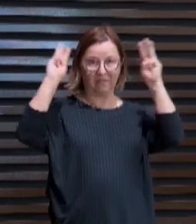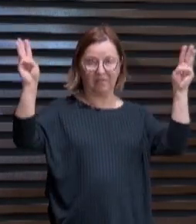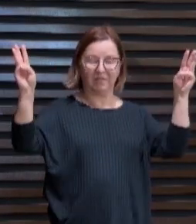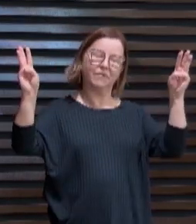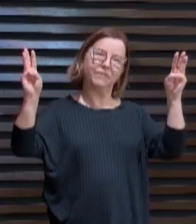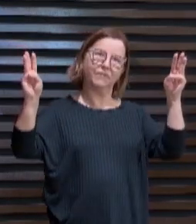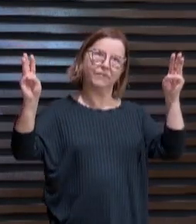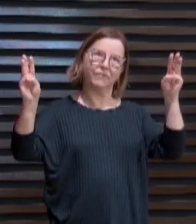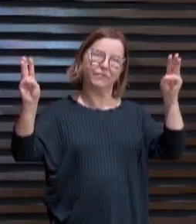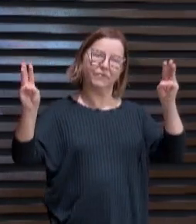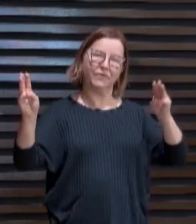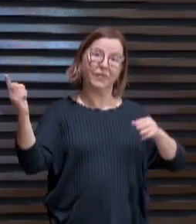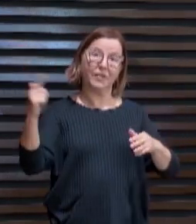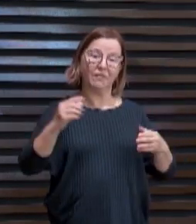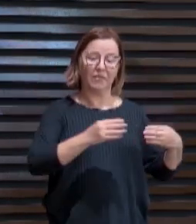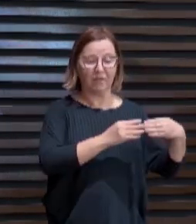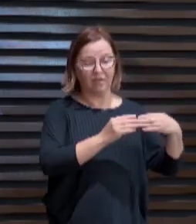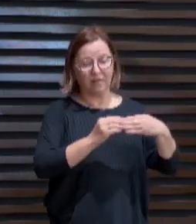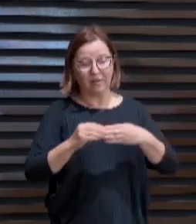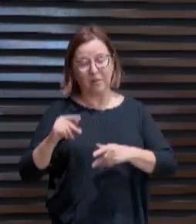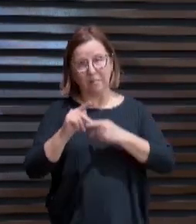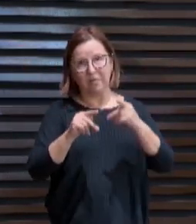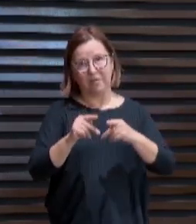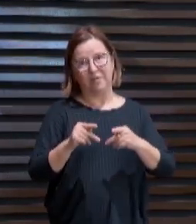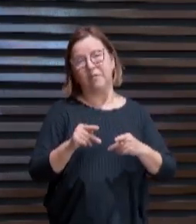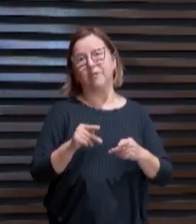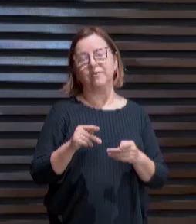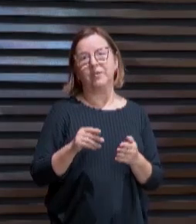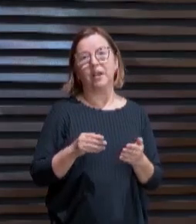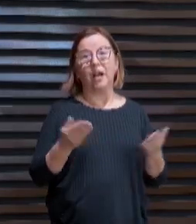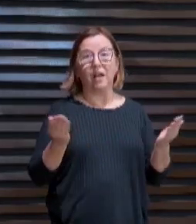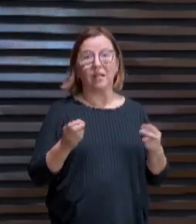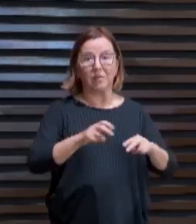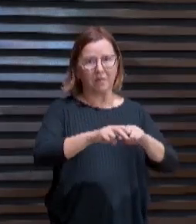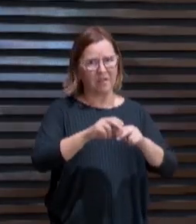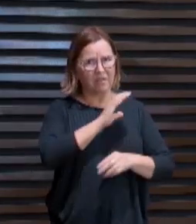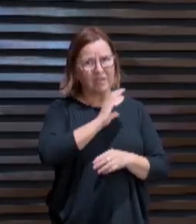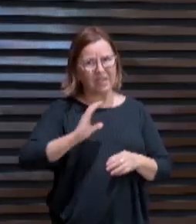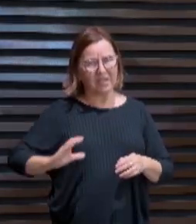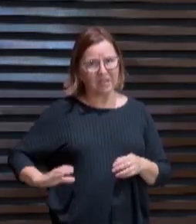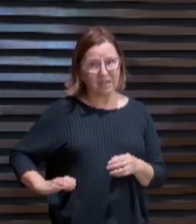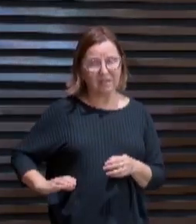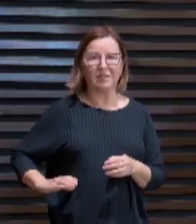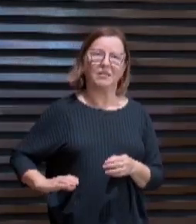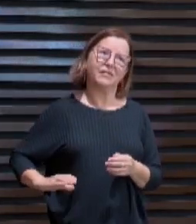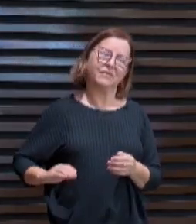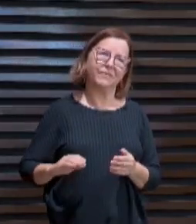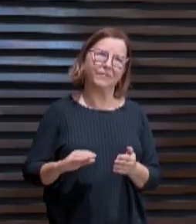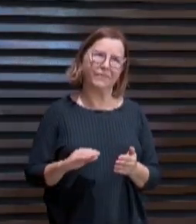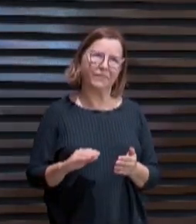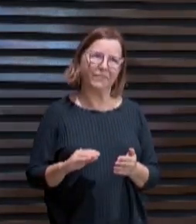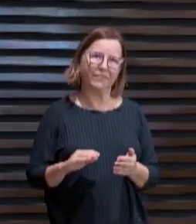veio protegendo, conduzindo aquele povo todo até o nascimento de Cristo. Agora, por causa de Cristo, que era justamente